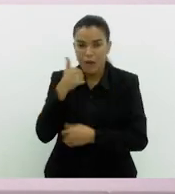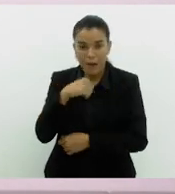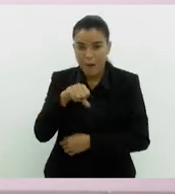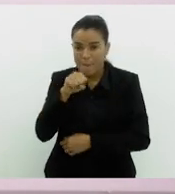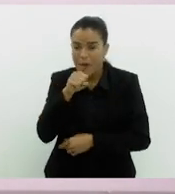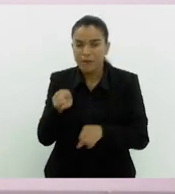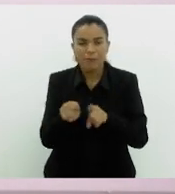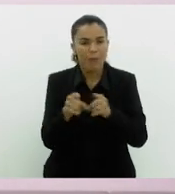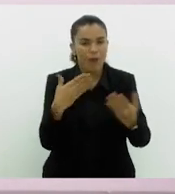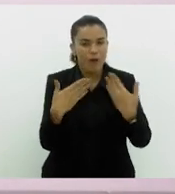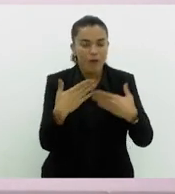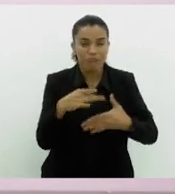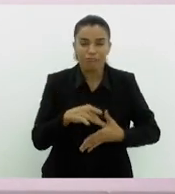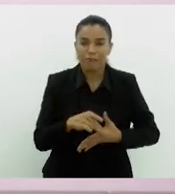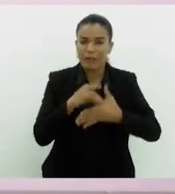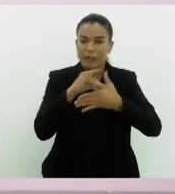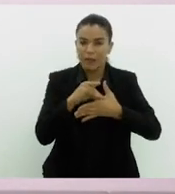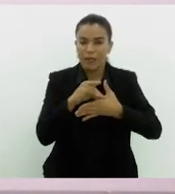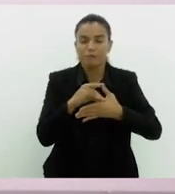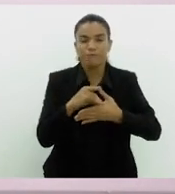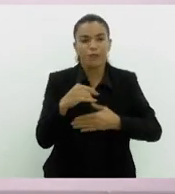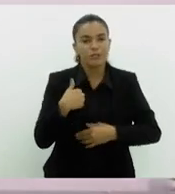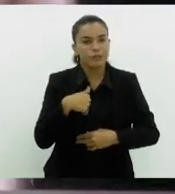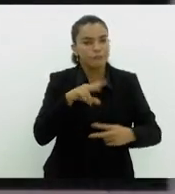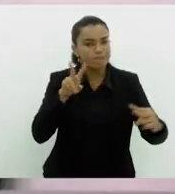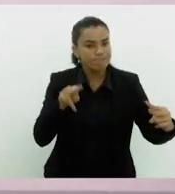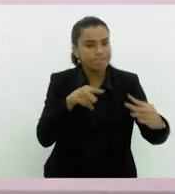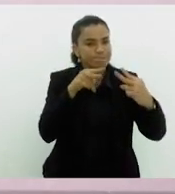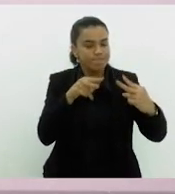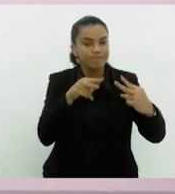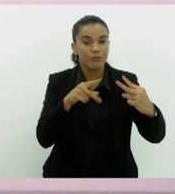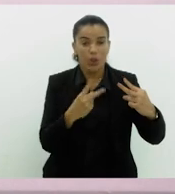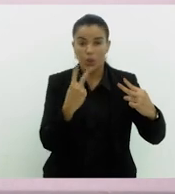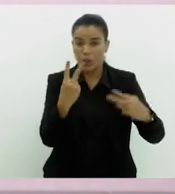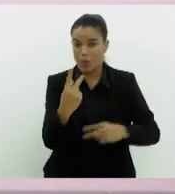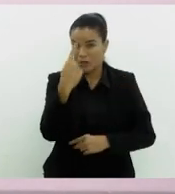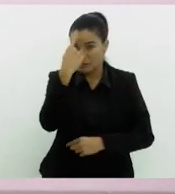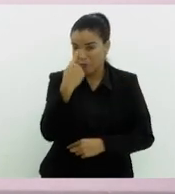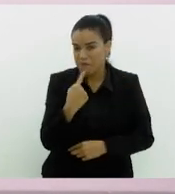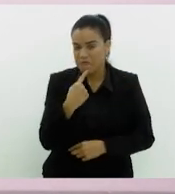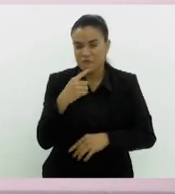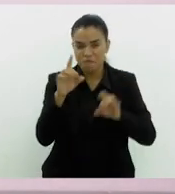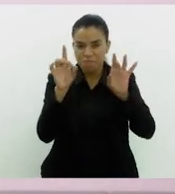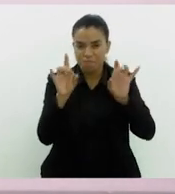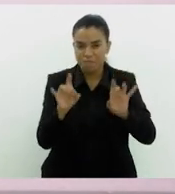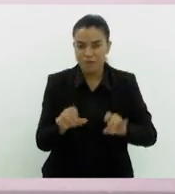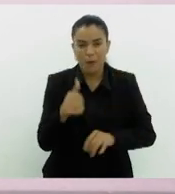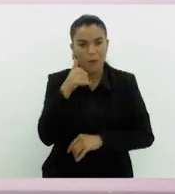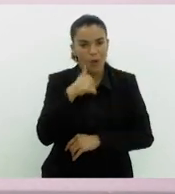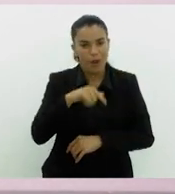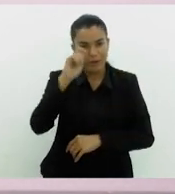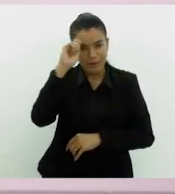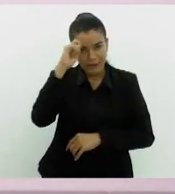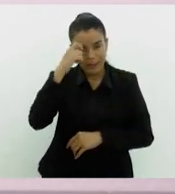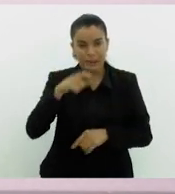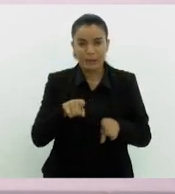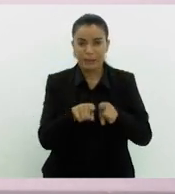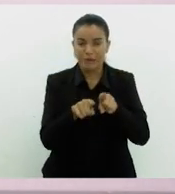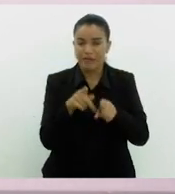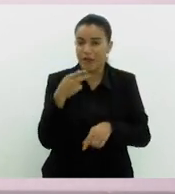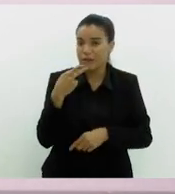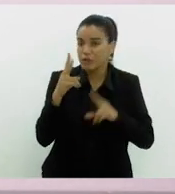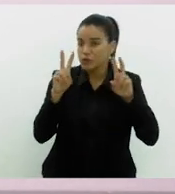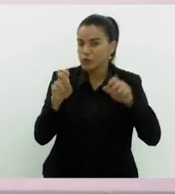com essas lideranças, e a gente viu dois perfis muito específicos, né? Então, a gente está falando, sim, de mulheres negras, a gente está falando também